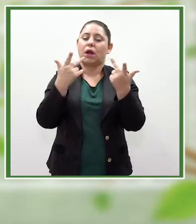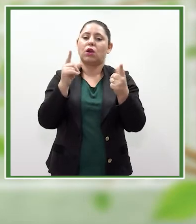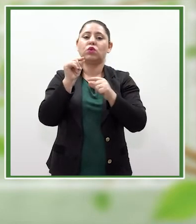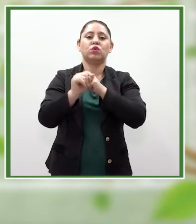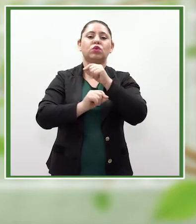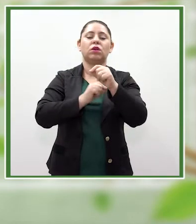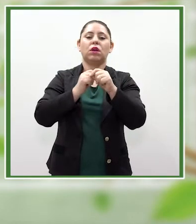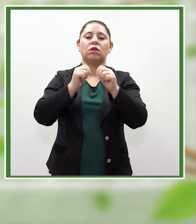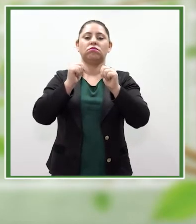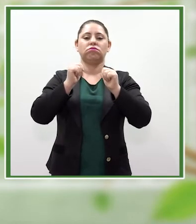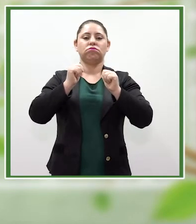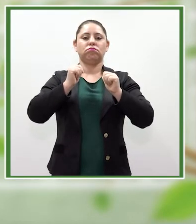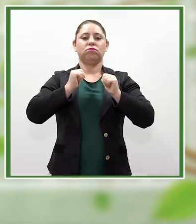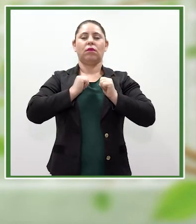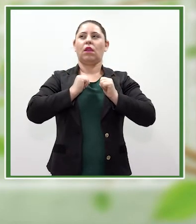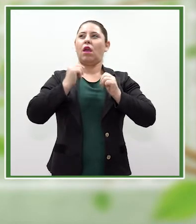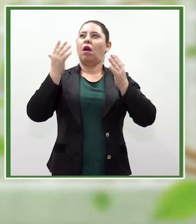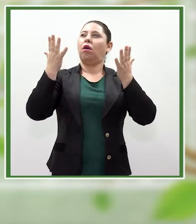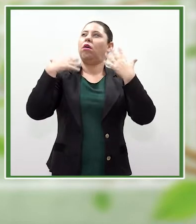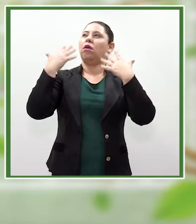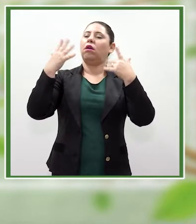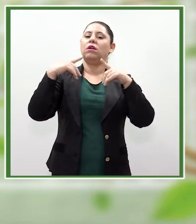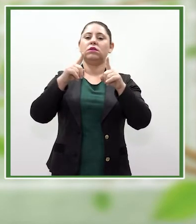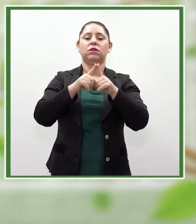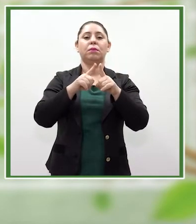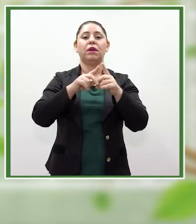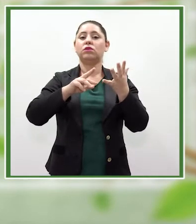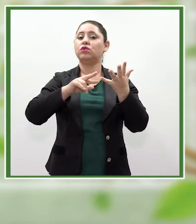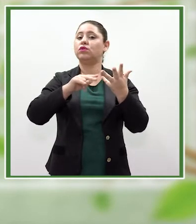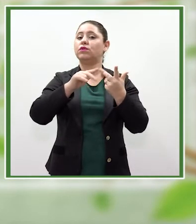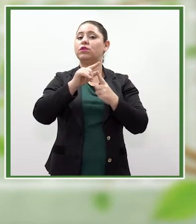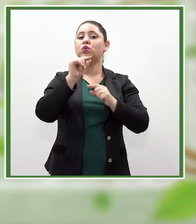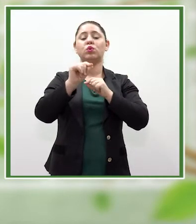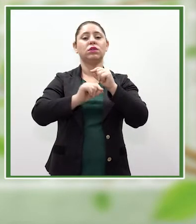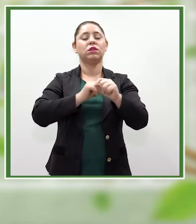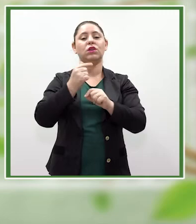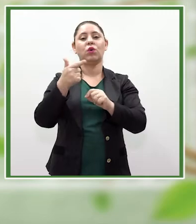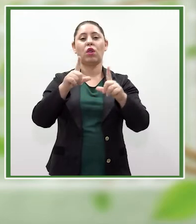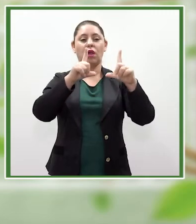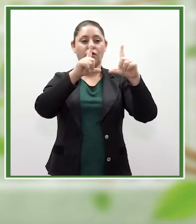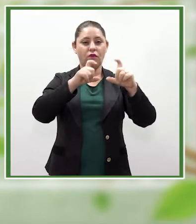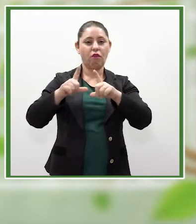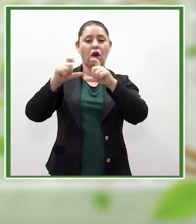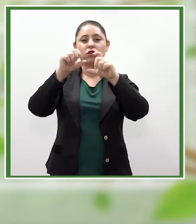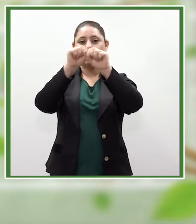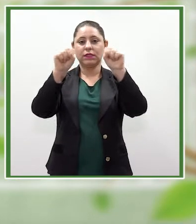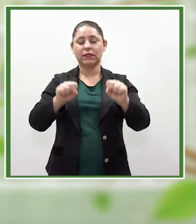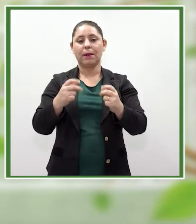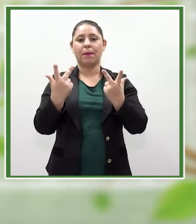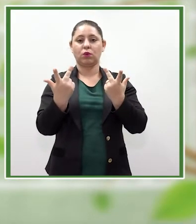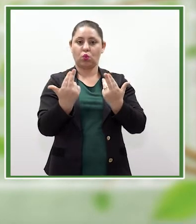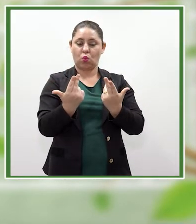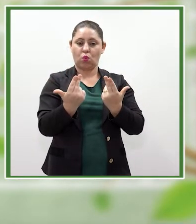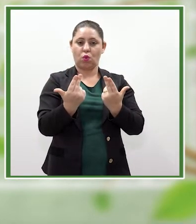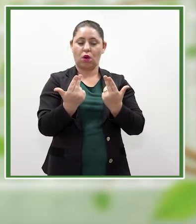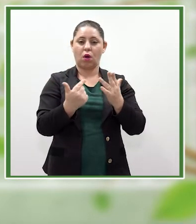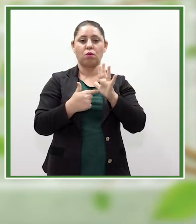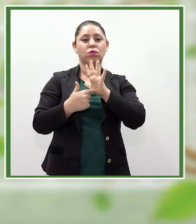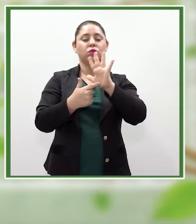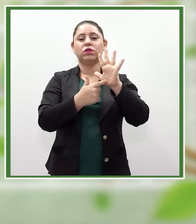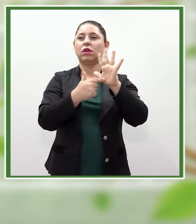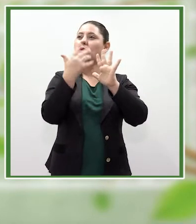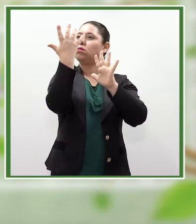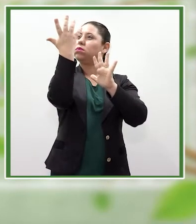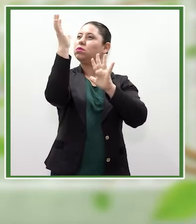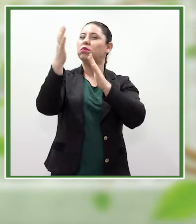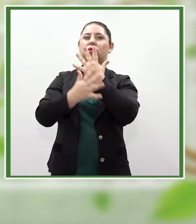então o componente florestal com soja aqui embaixo, né, e a madeira já tendo sido retirada, né, e após